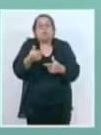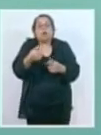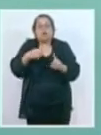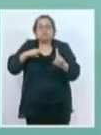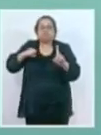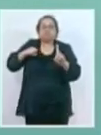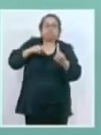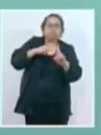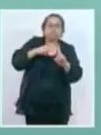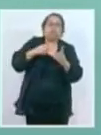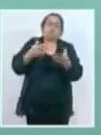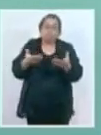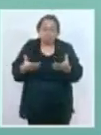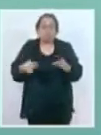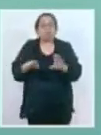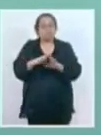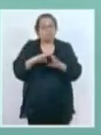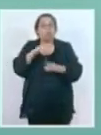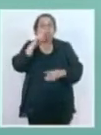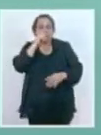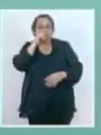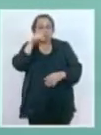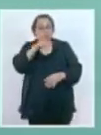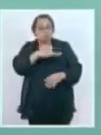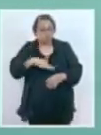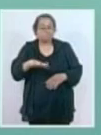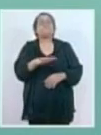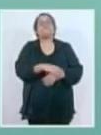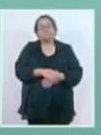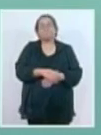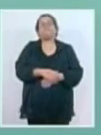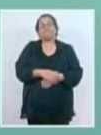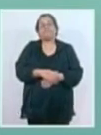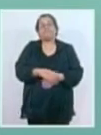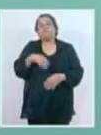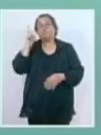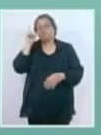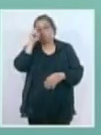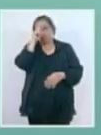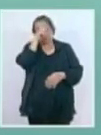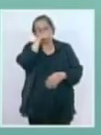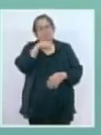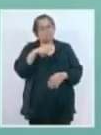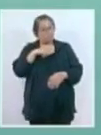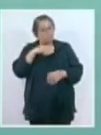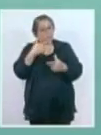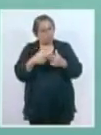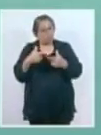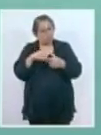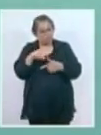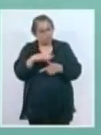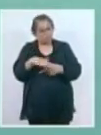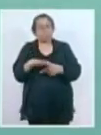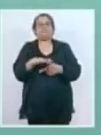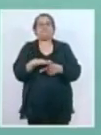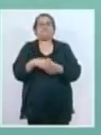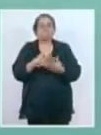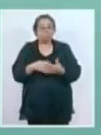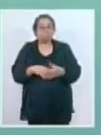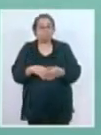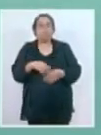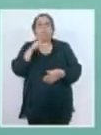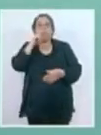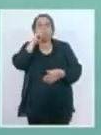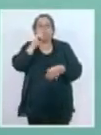outras colisões, atropelamentos, entre outras situações assim, bastante constrangedoras e perigosas, né? Risco de morte, né,